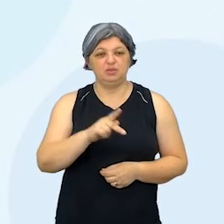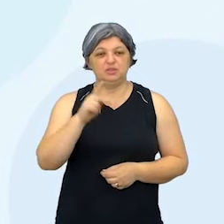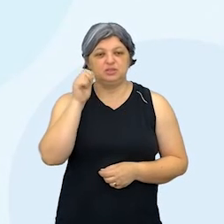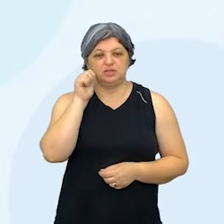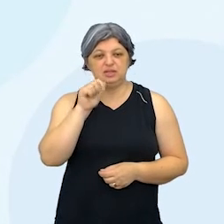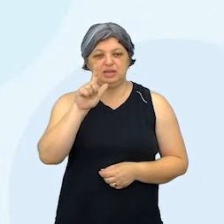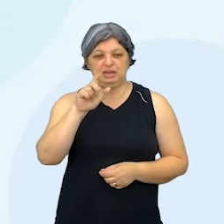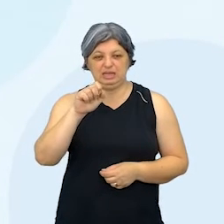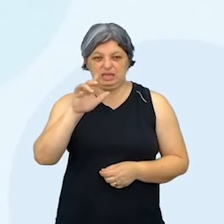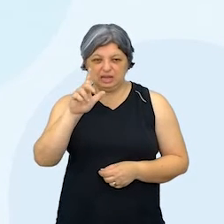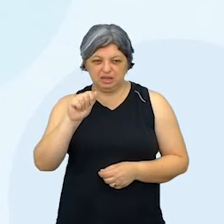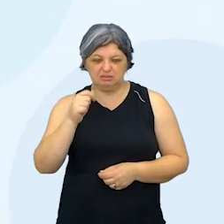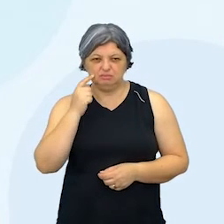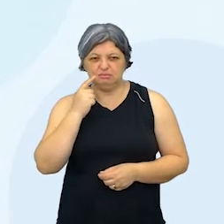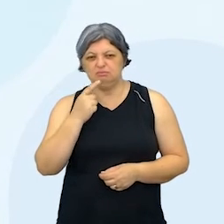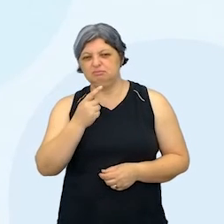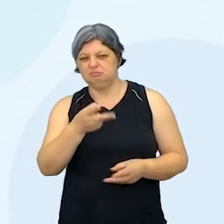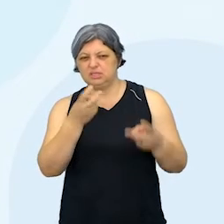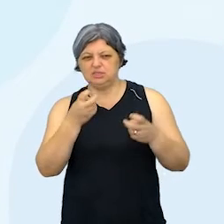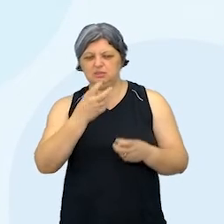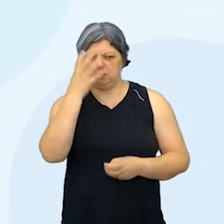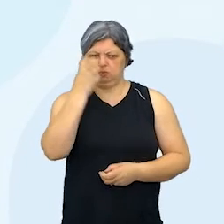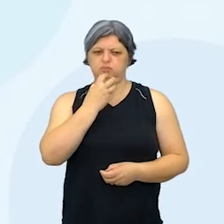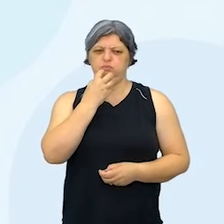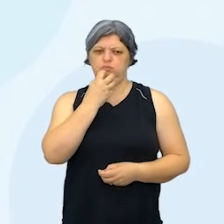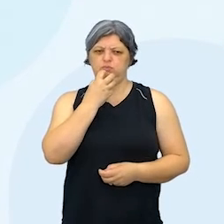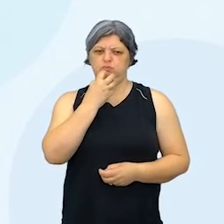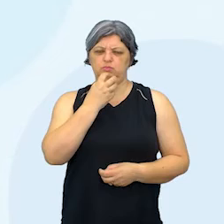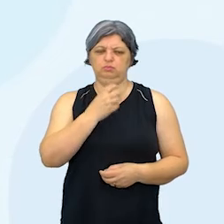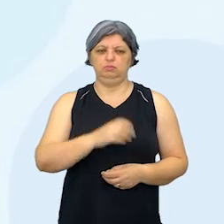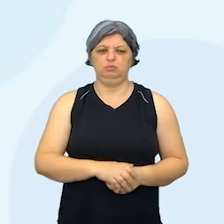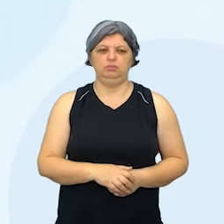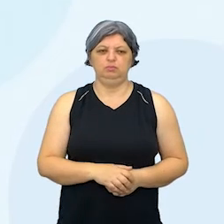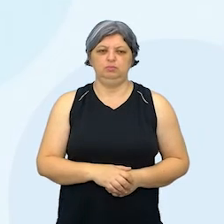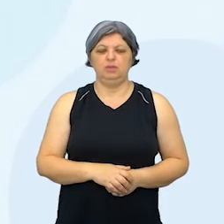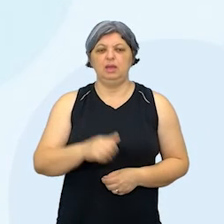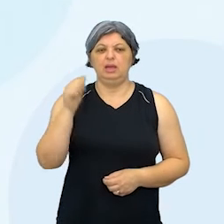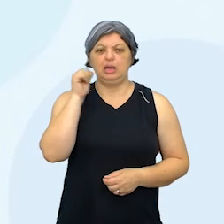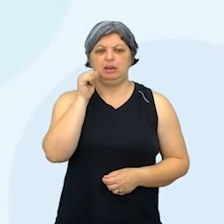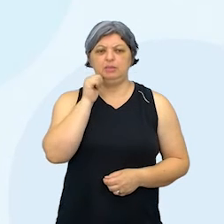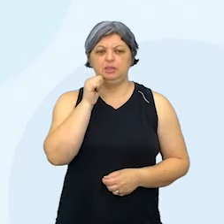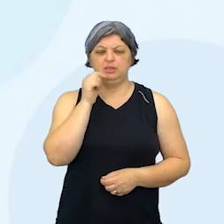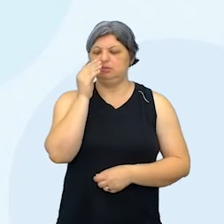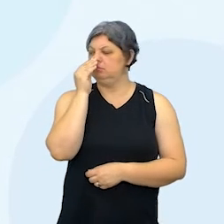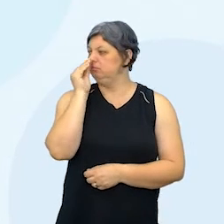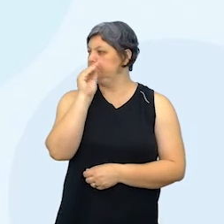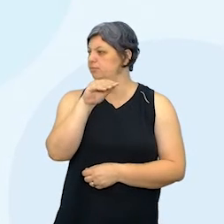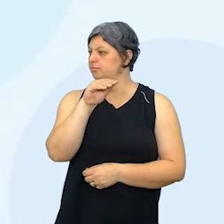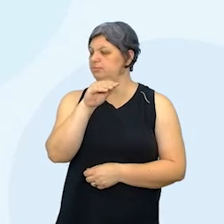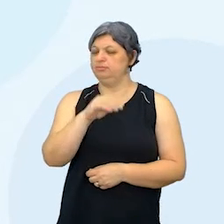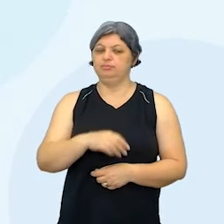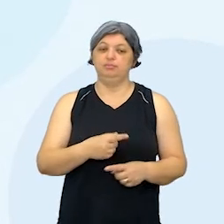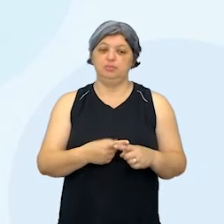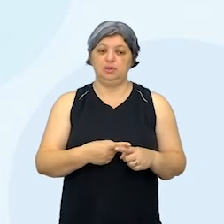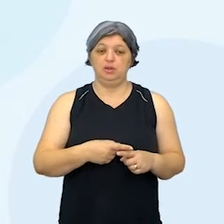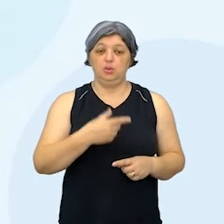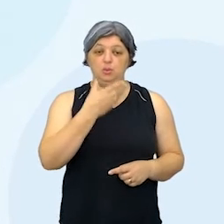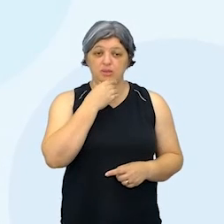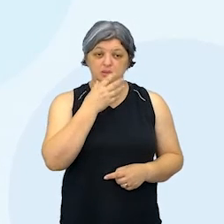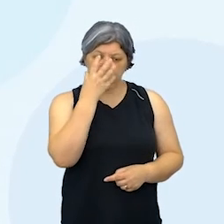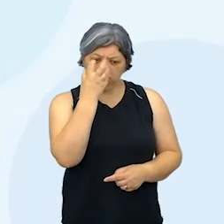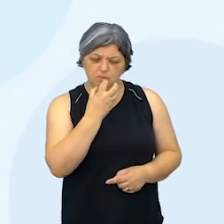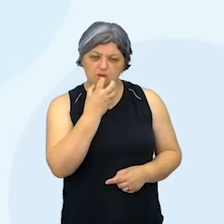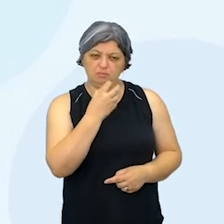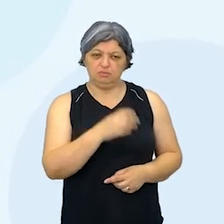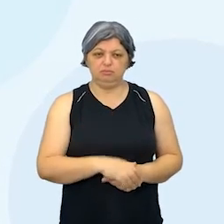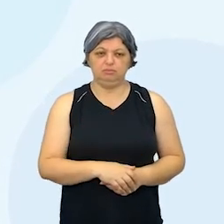caras fechadas. Isso, tem uma outra professora que fala, a menina virou a cara para o menino que está bravo. A professora Fabiana